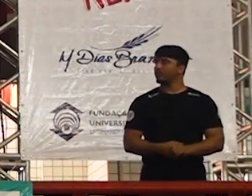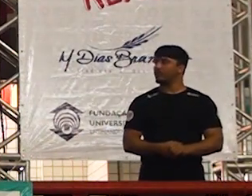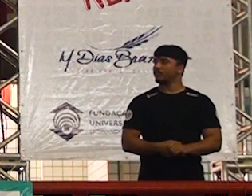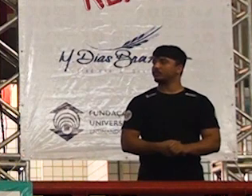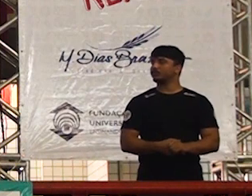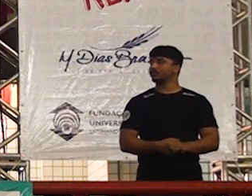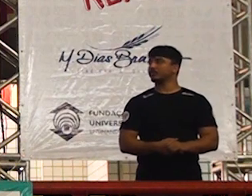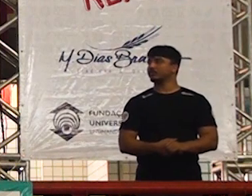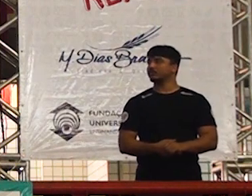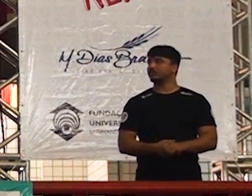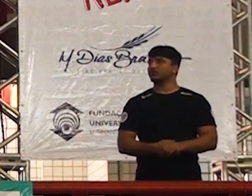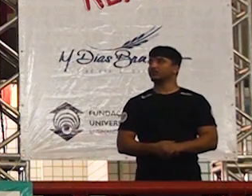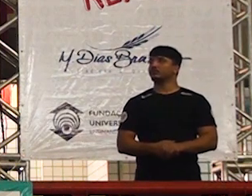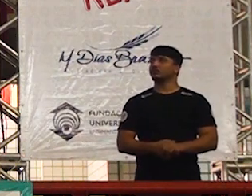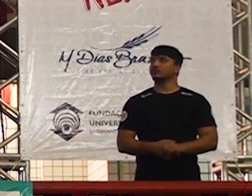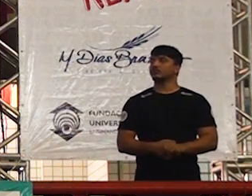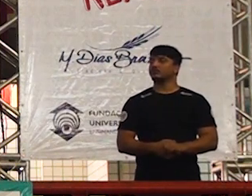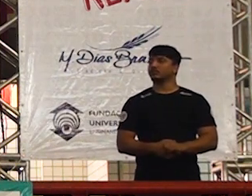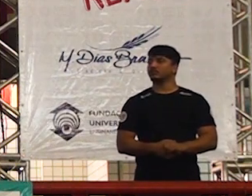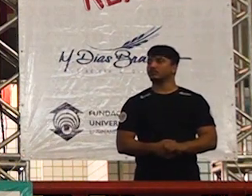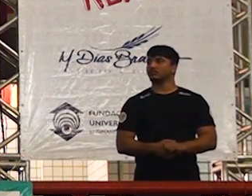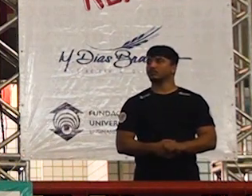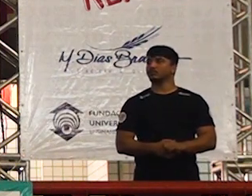Vou ver se eu tenho aqui.